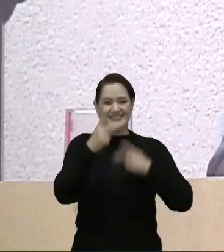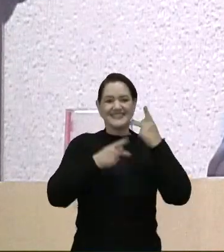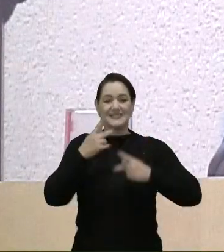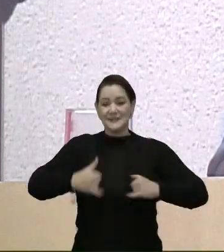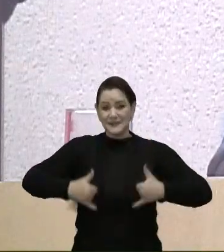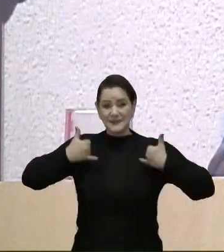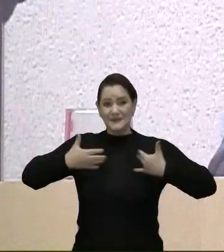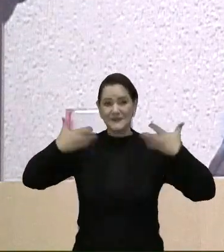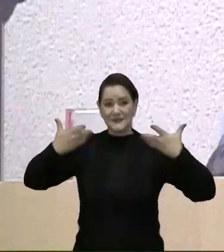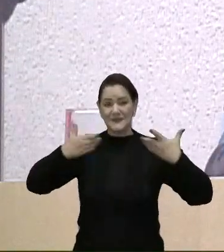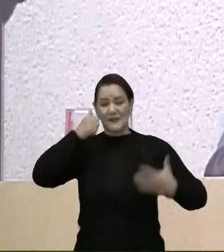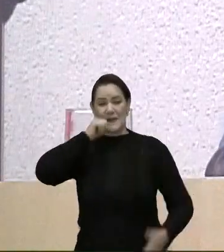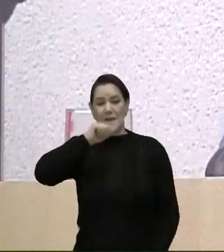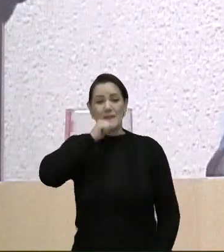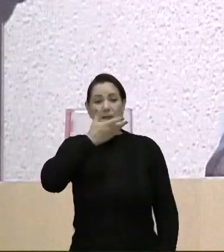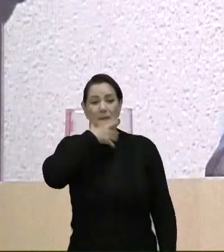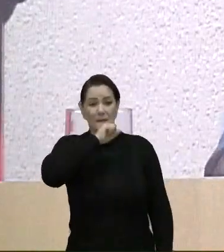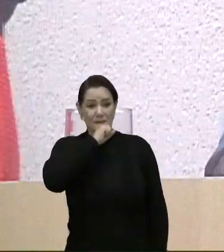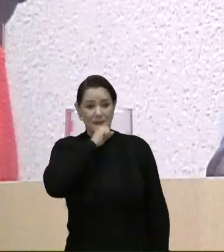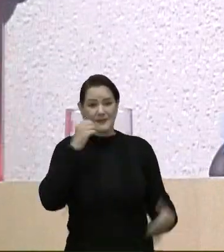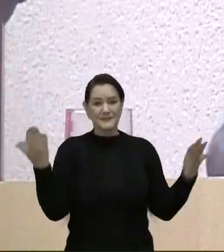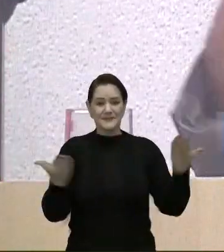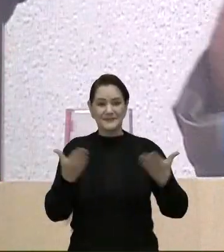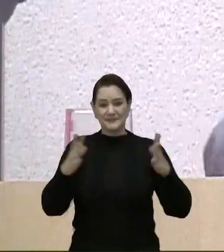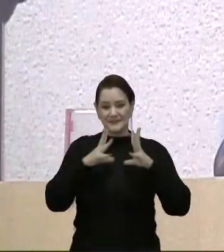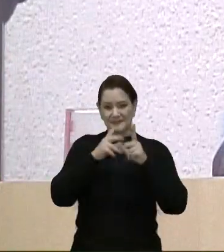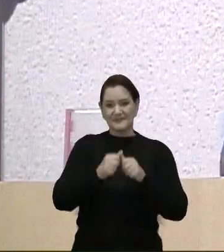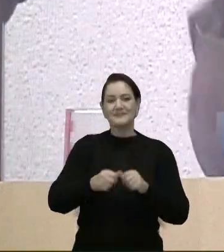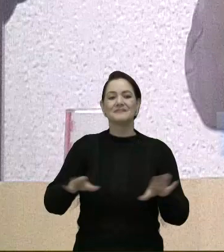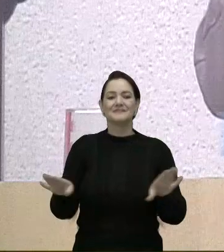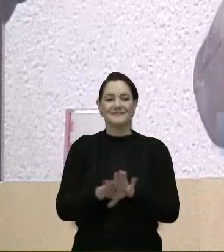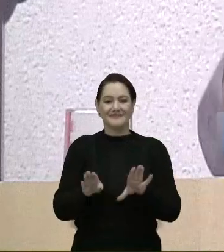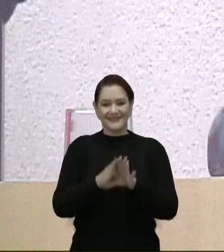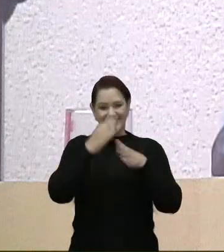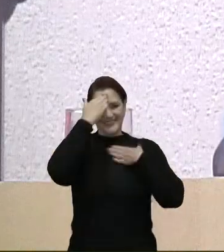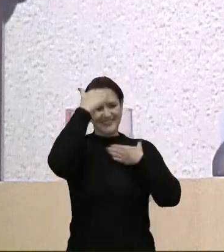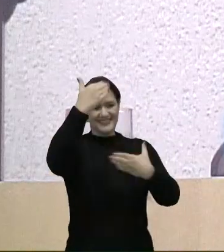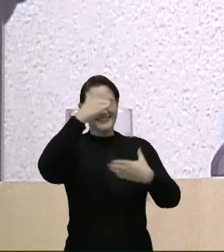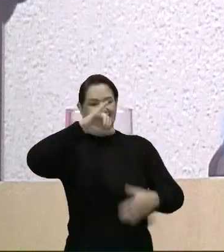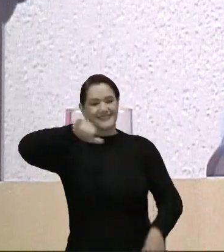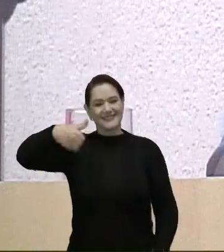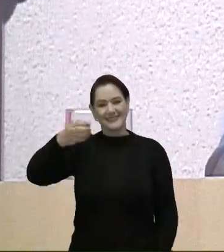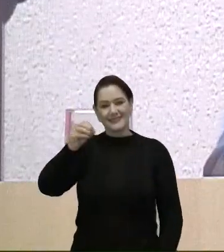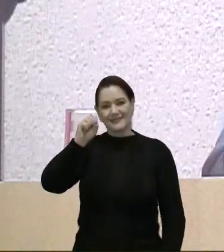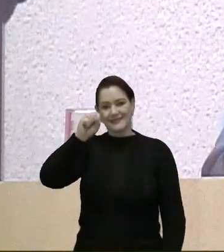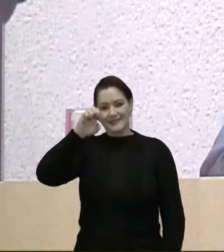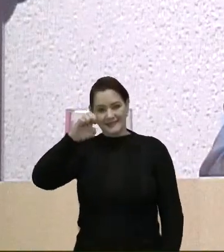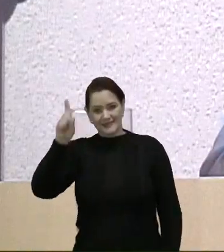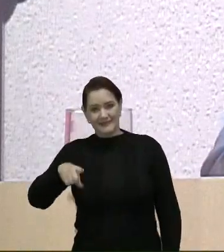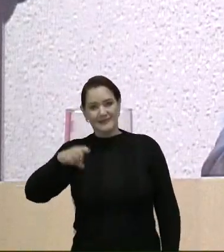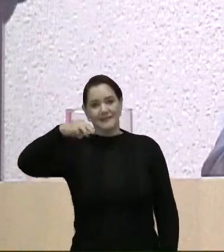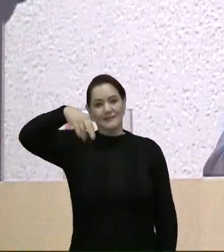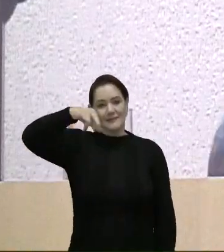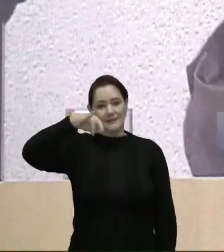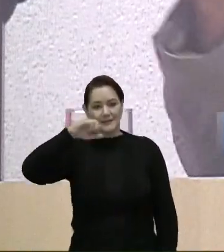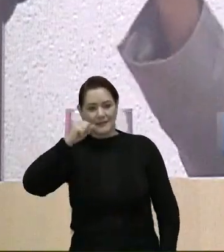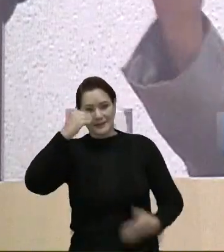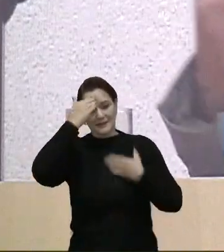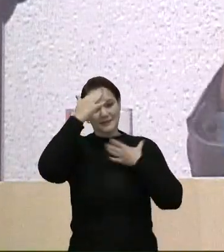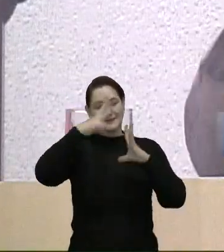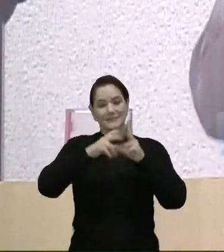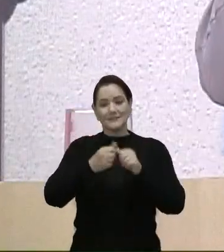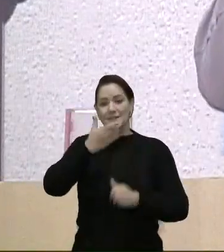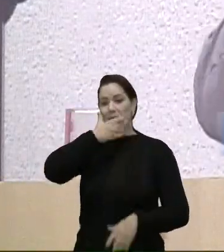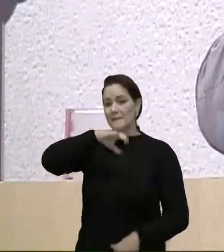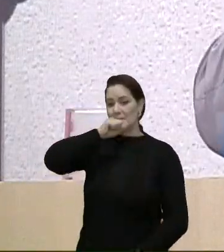orgulho para a mãe e para o pai, né? E hoje eu acho que eu estou dando orgulho para minha mãe e para meu pai. Fico agradecido, José Graciano, Maria de Fátima, muito obrigado por tudo, né? Foi o dia dos